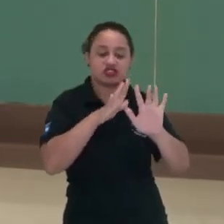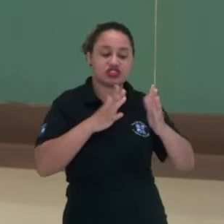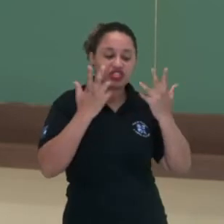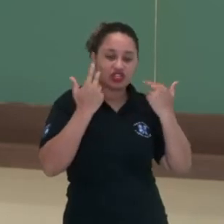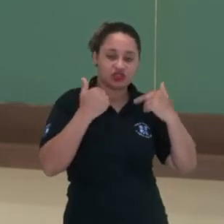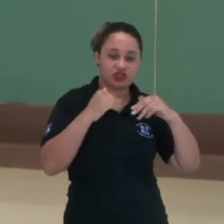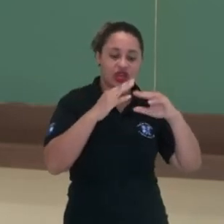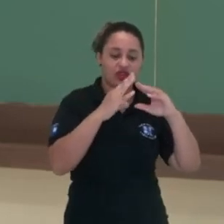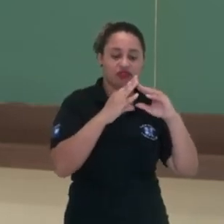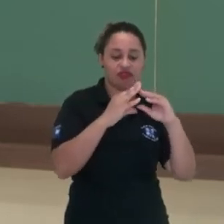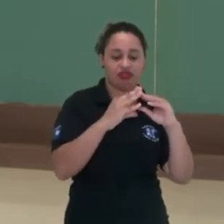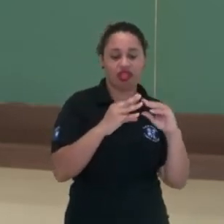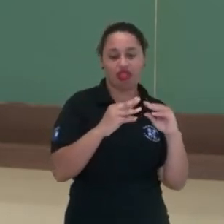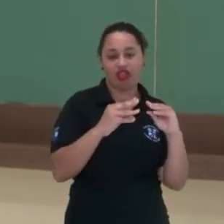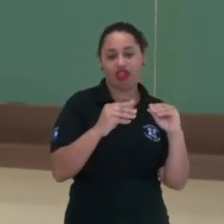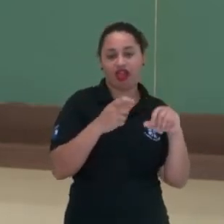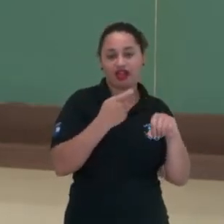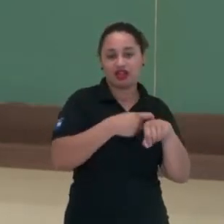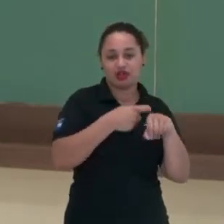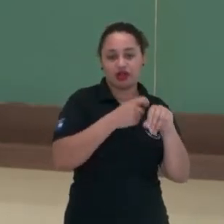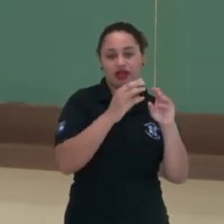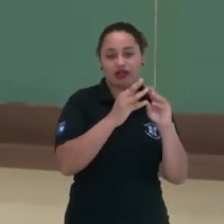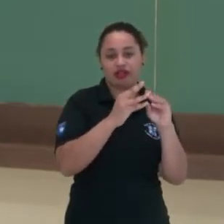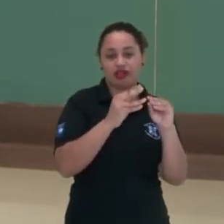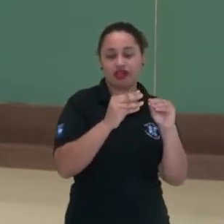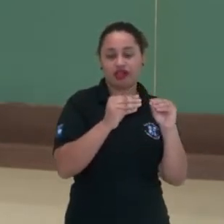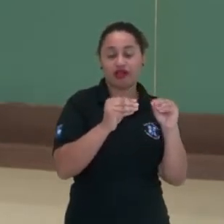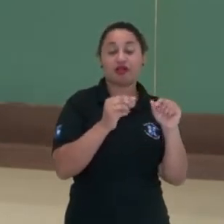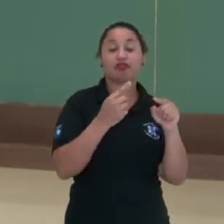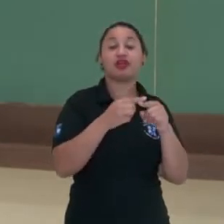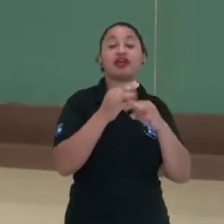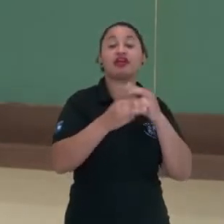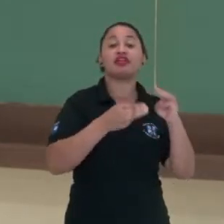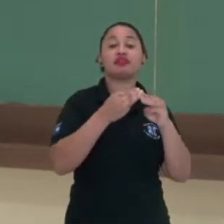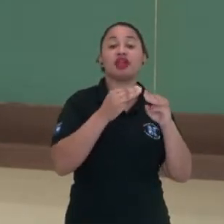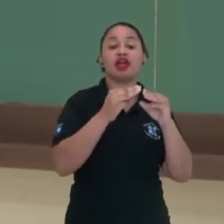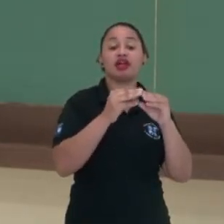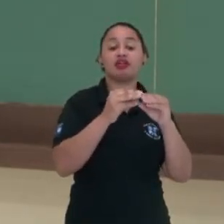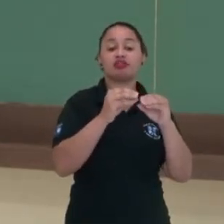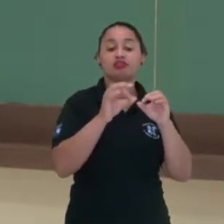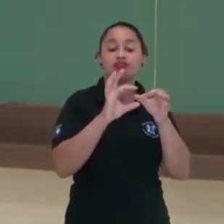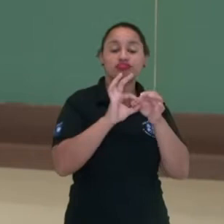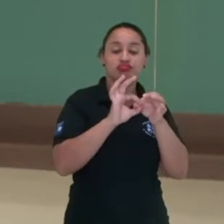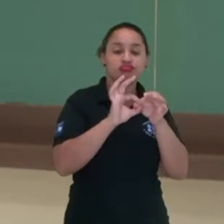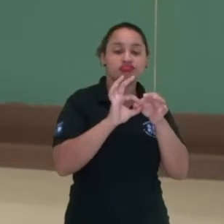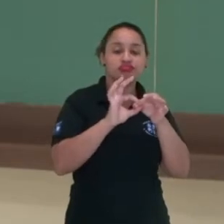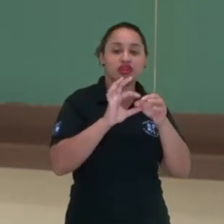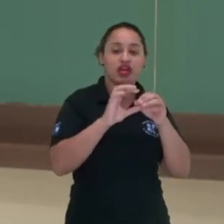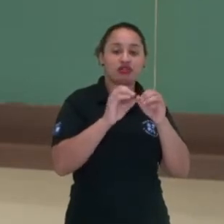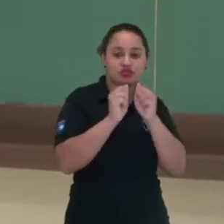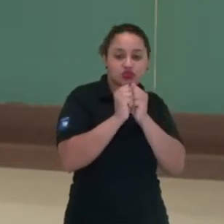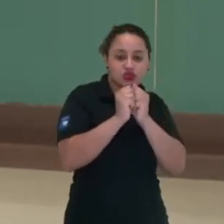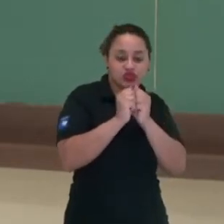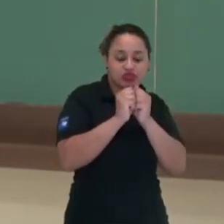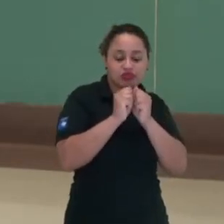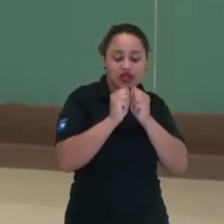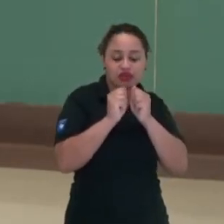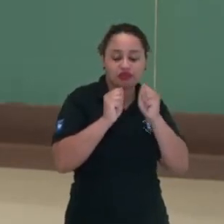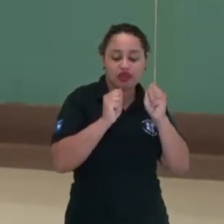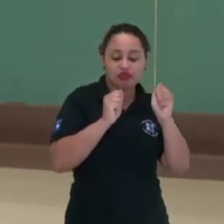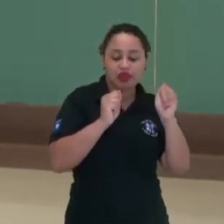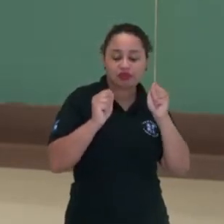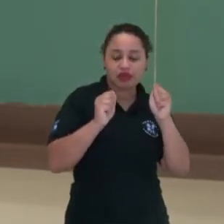ela começa a derreter. Por quê? As moléculas, né, começam a se afastar. Elas vão se agitar mais e elas começam